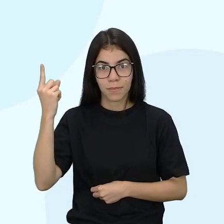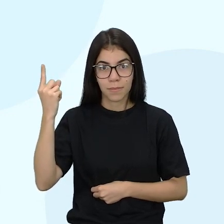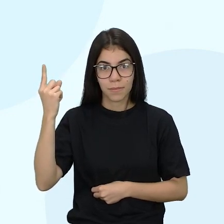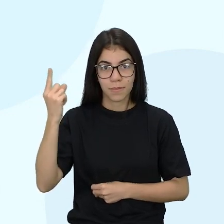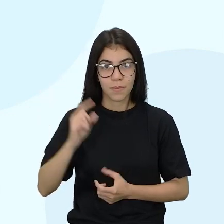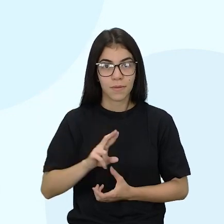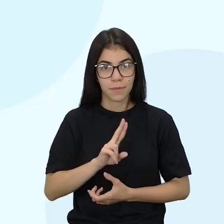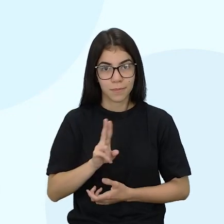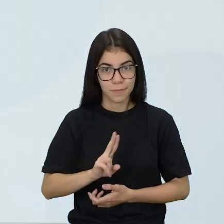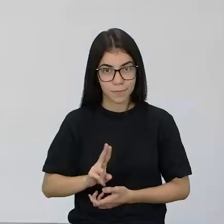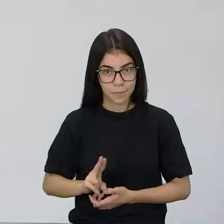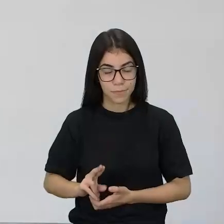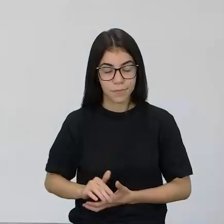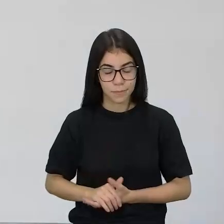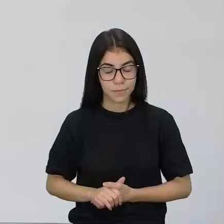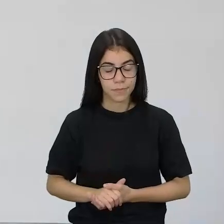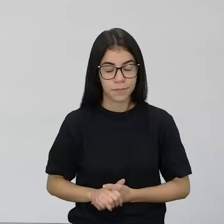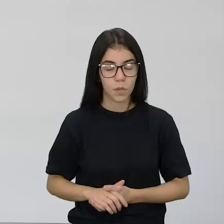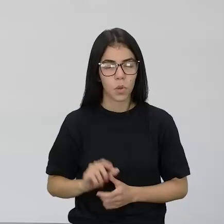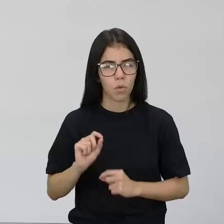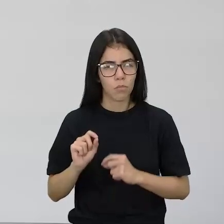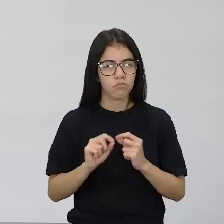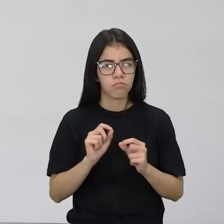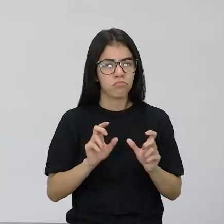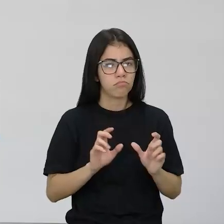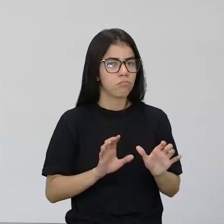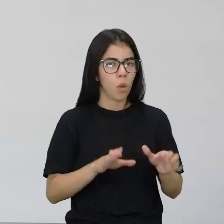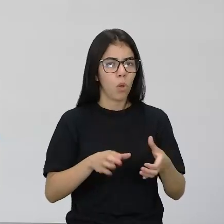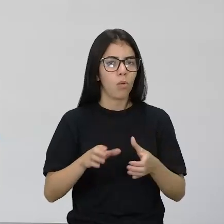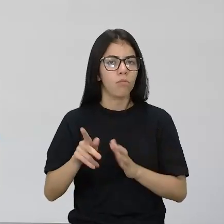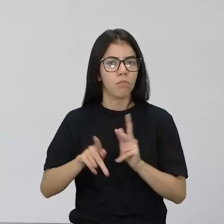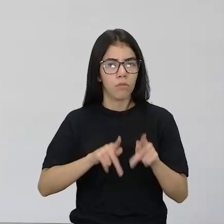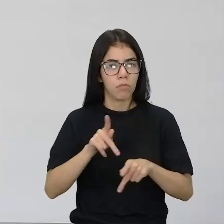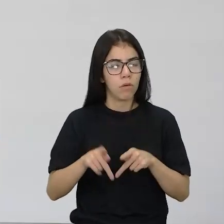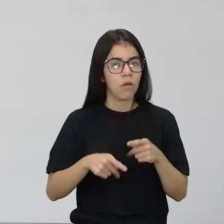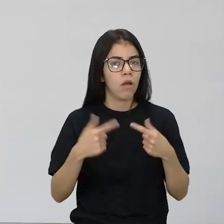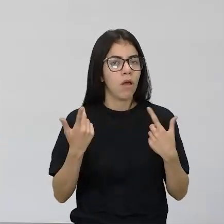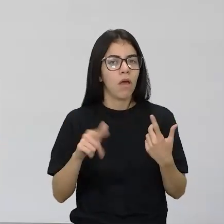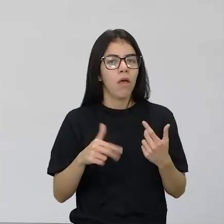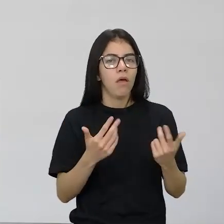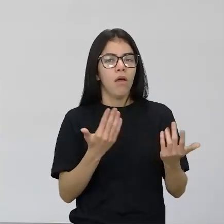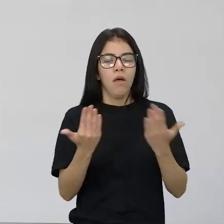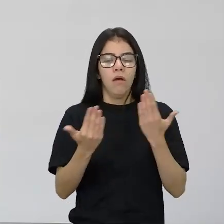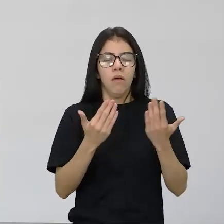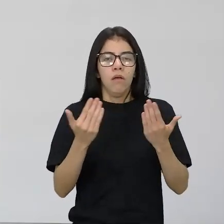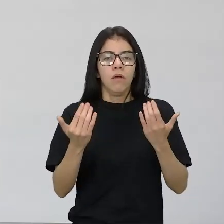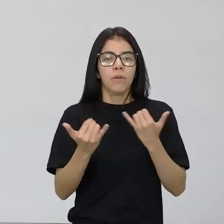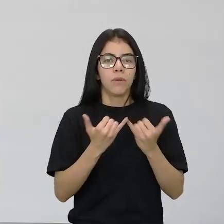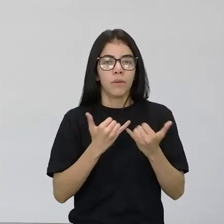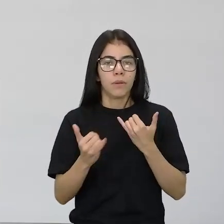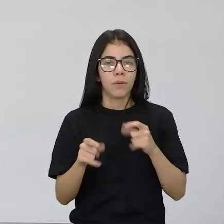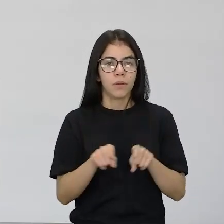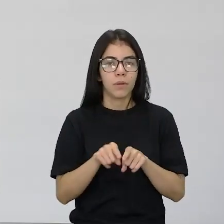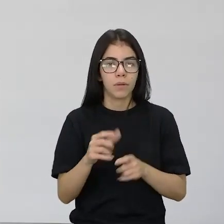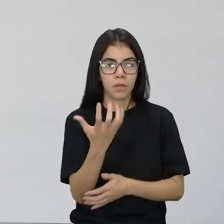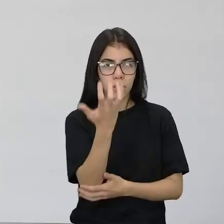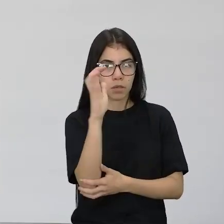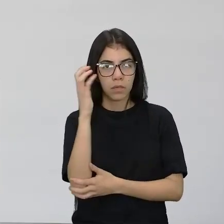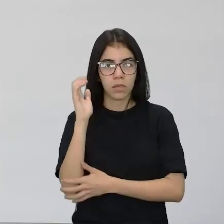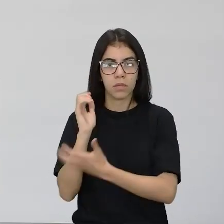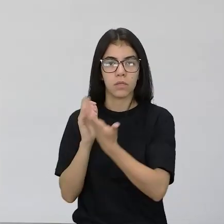seringueiros. Muito bem. O que esses povos têm em comum? Todos eles aí têm aí o meio ambiente aí como seu